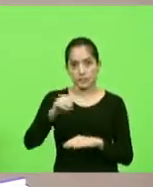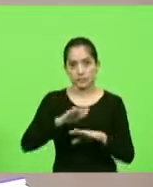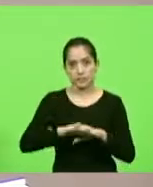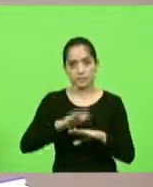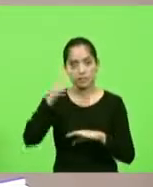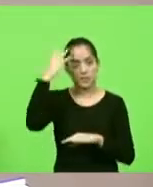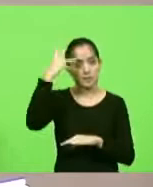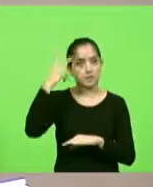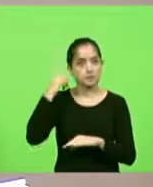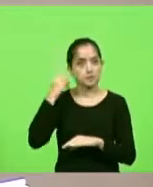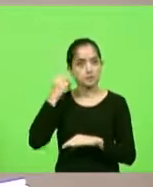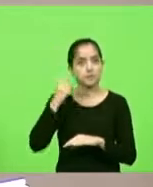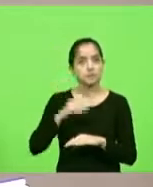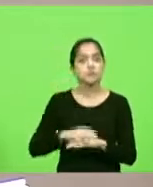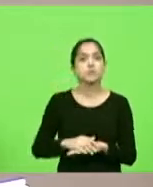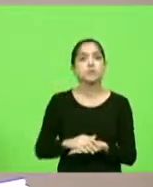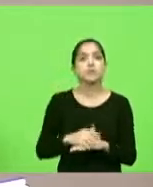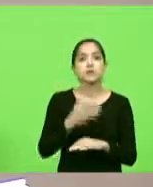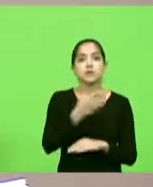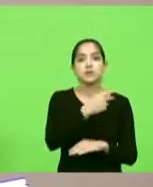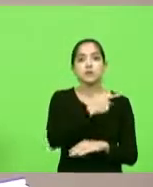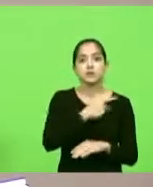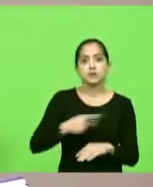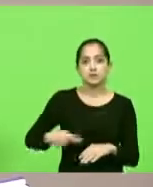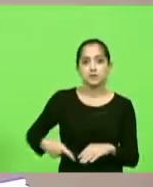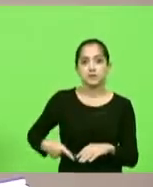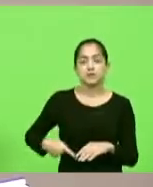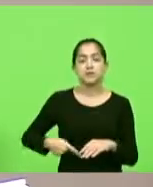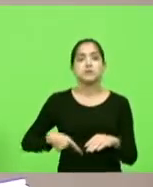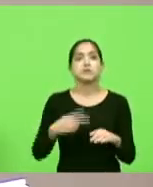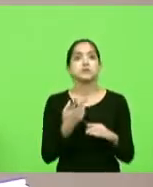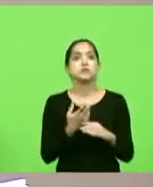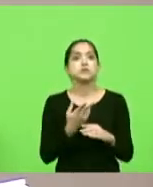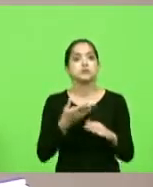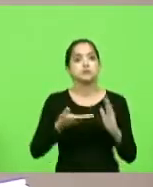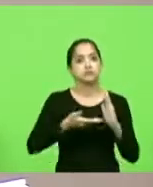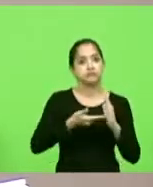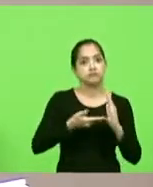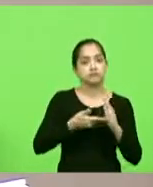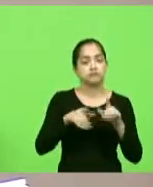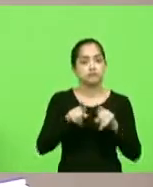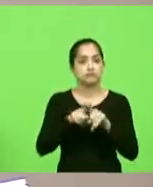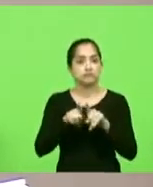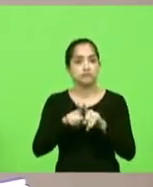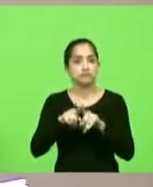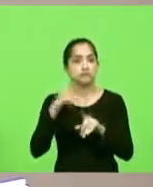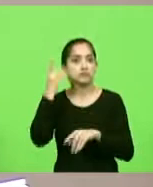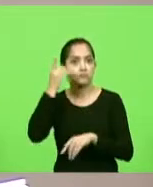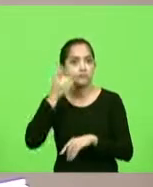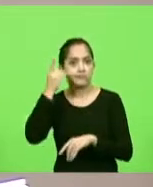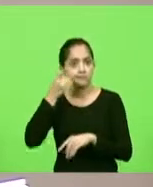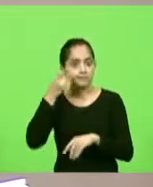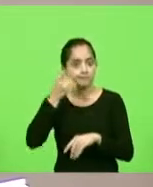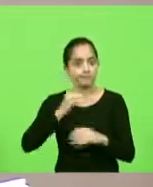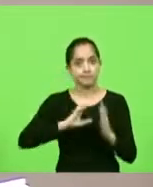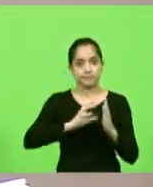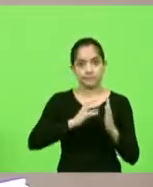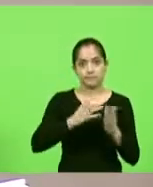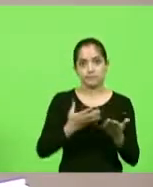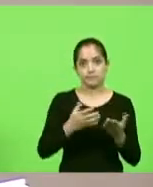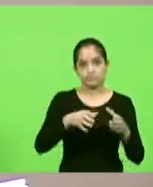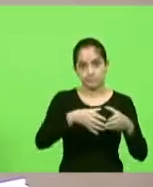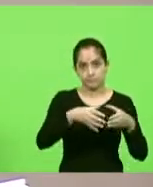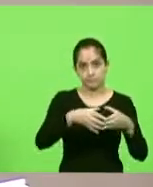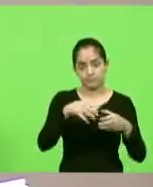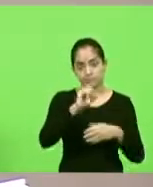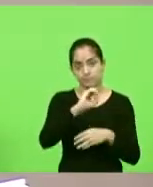Luciane Carminati, manifestando ao presidente da Câmara dos Deputados, presidente do Senado e aos parlamentares da bancada catarinense na Câmara dos Deputados e no